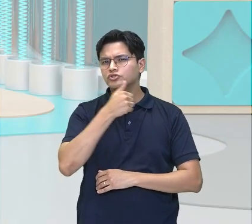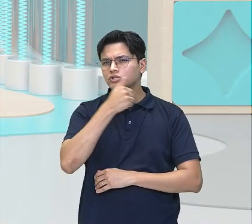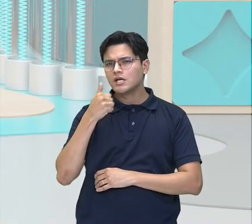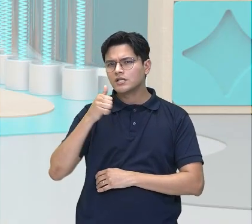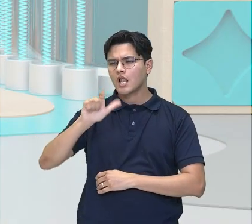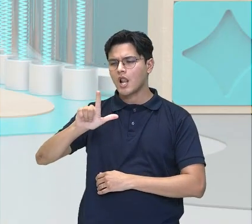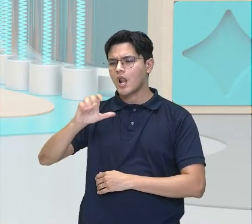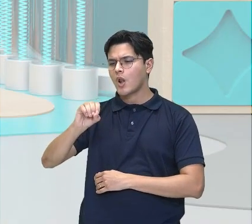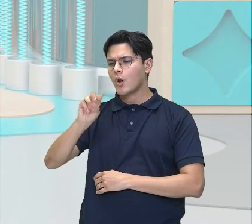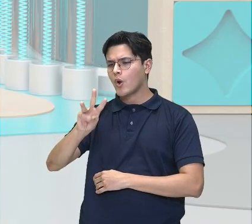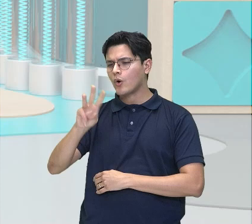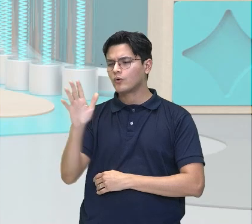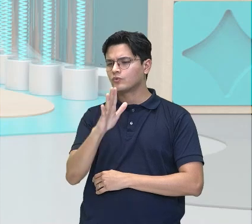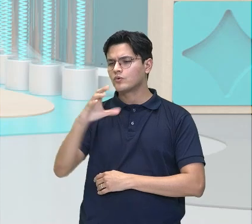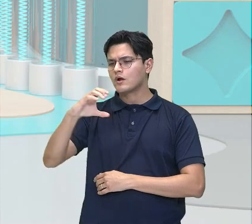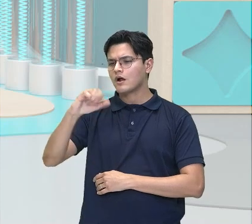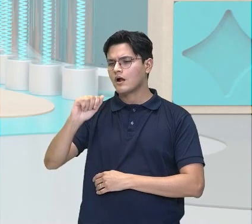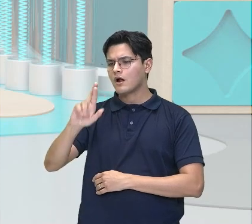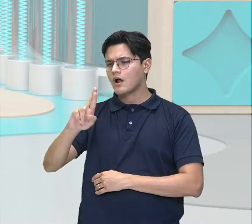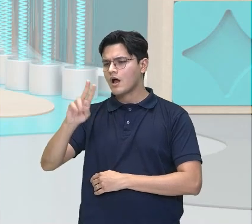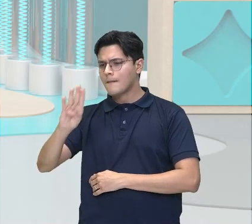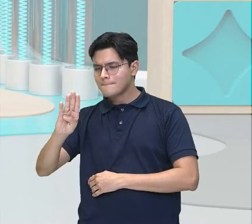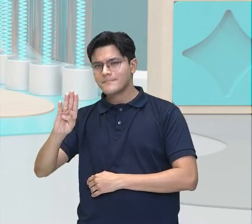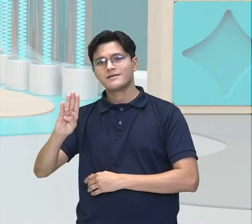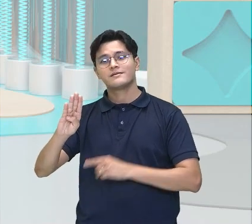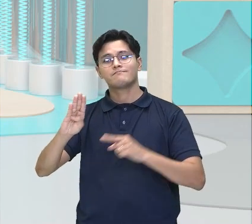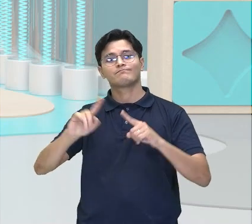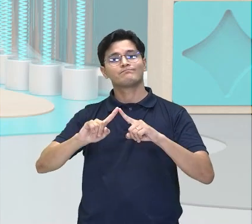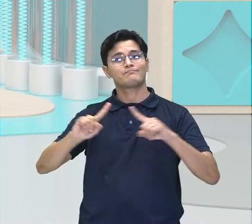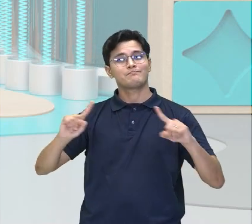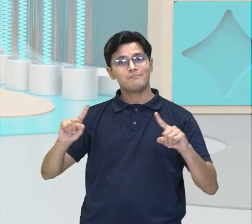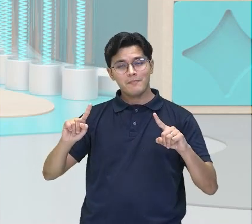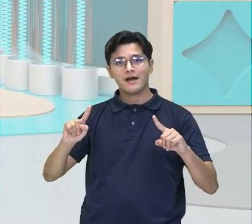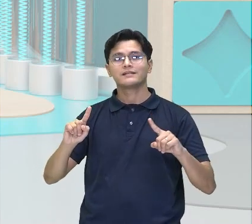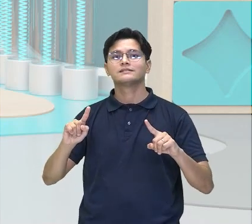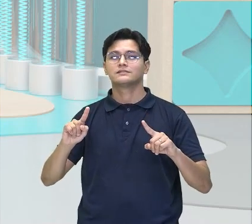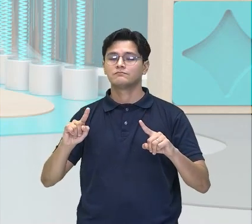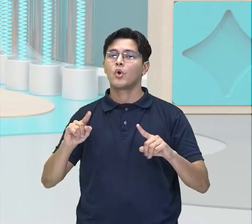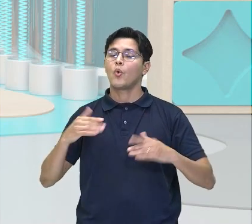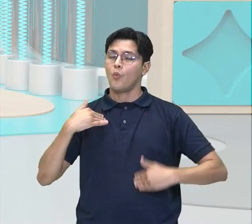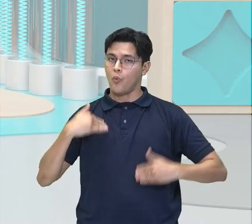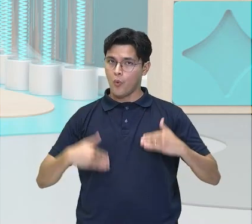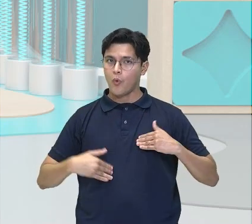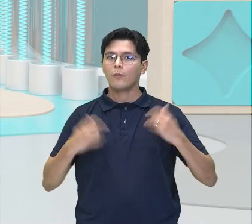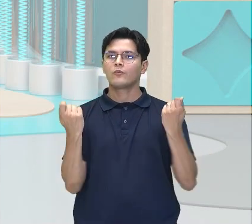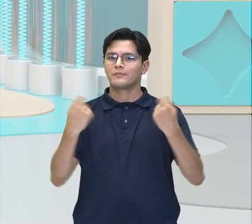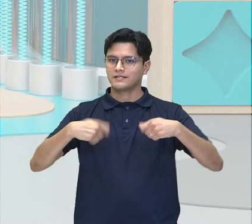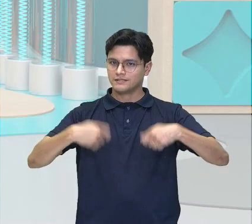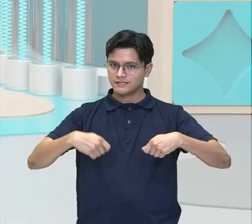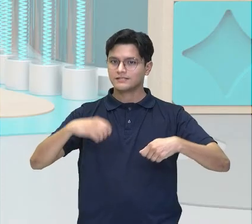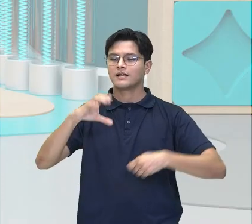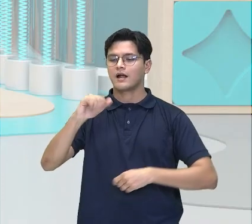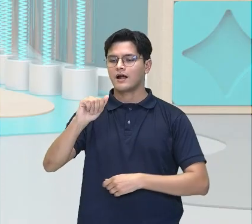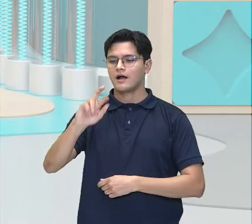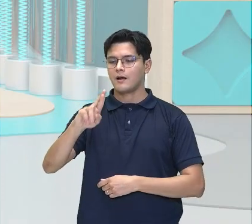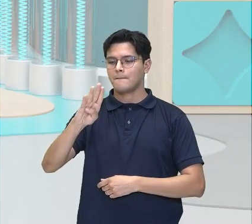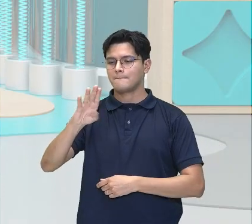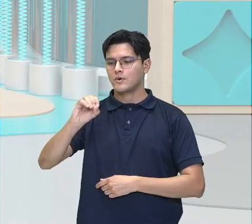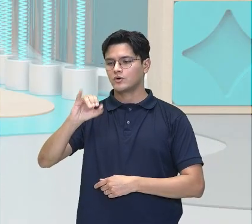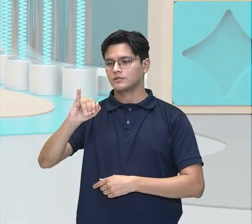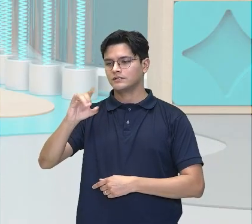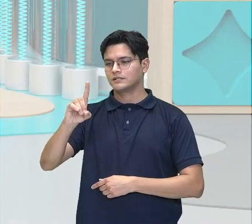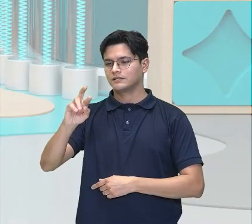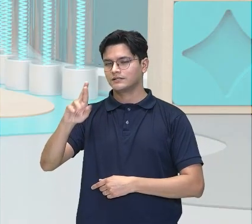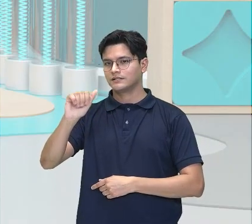carboidrato. O nosso corpo precisa desses nutrientes, ele precisa ter um percentual de carboidrato dentro